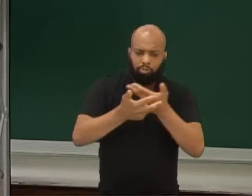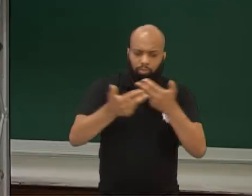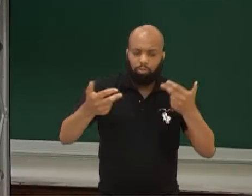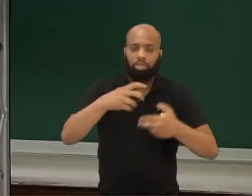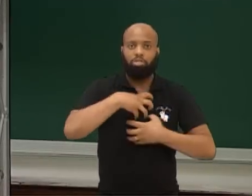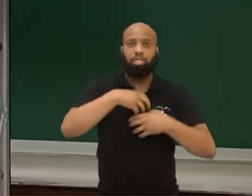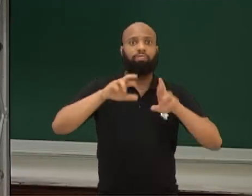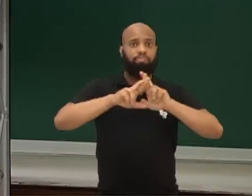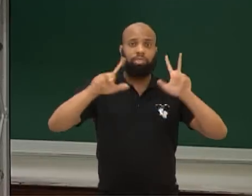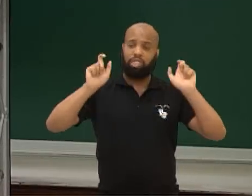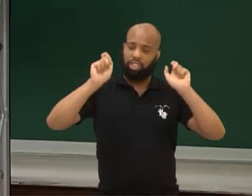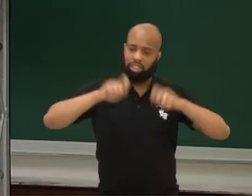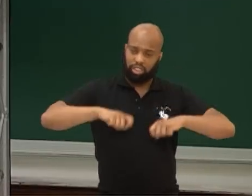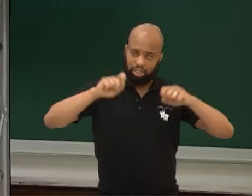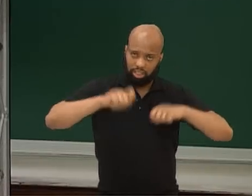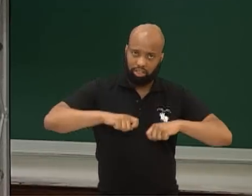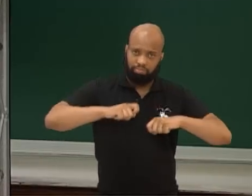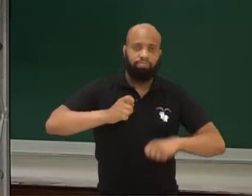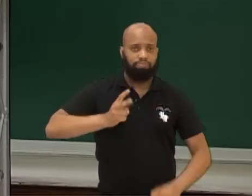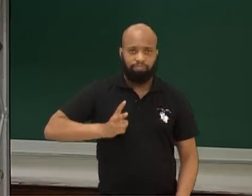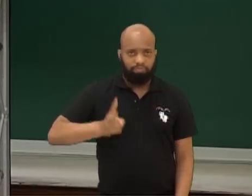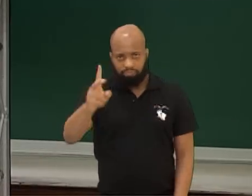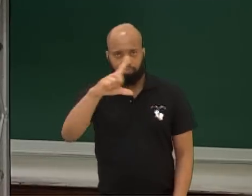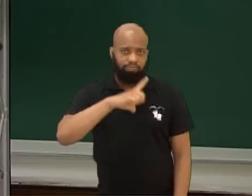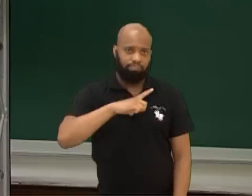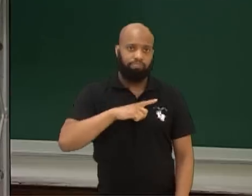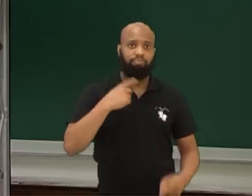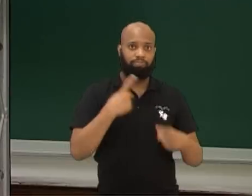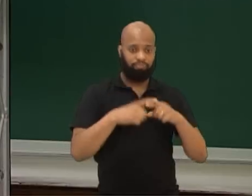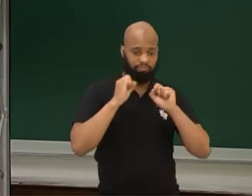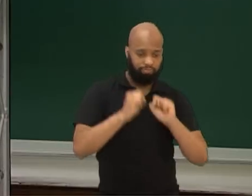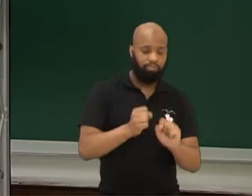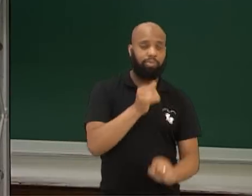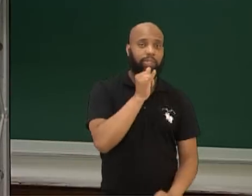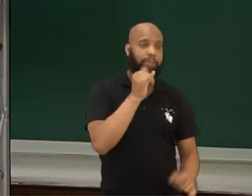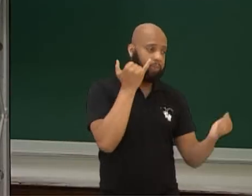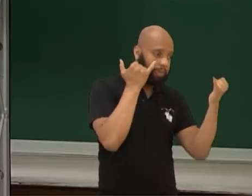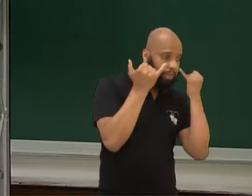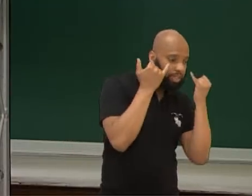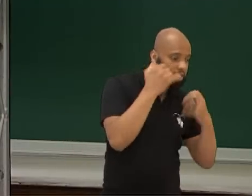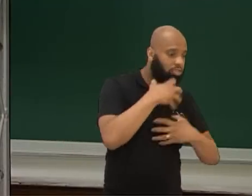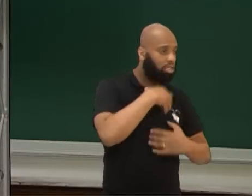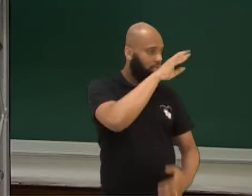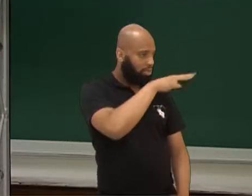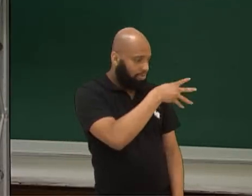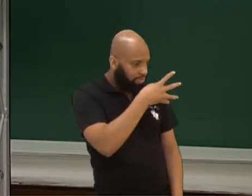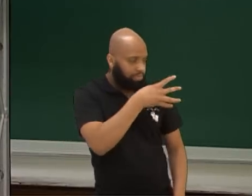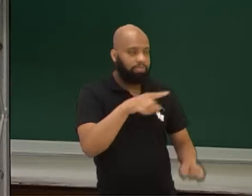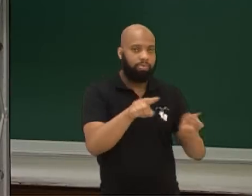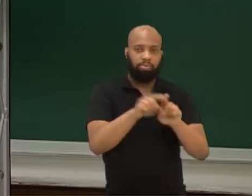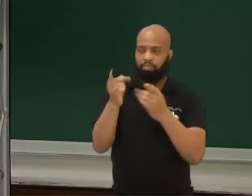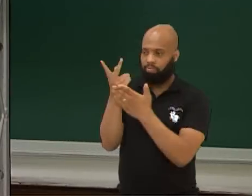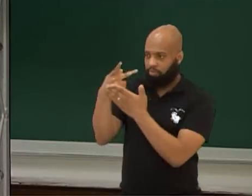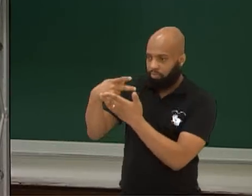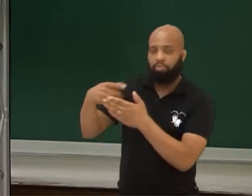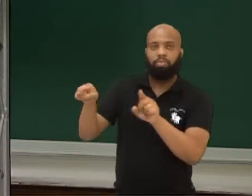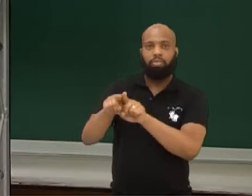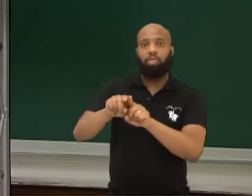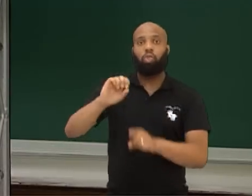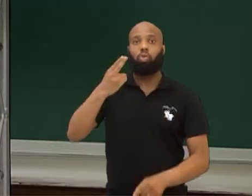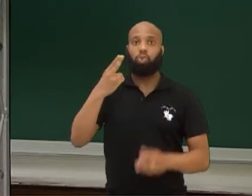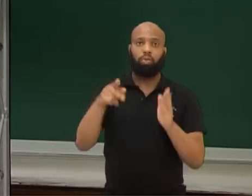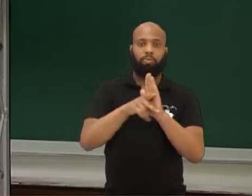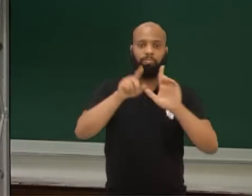formas diferentes. Isso é muito comum, né? Então, eu posso trazer uma informação na forma de uma tabela, de um desenho ou